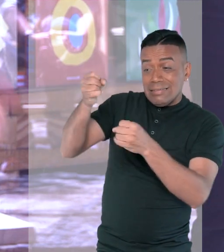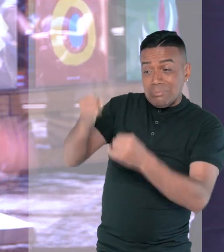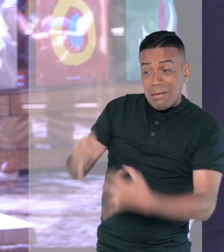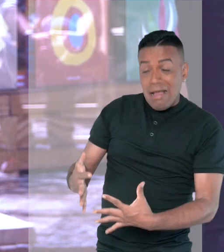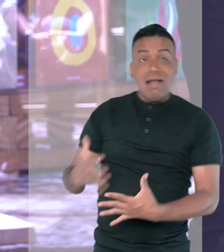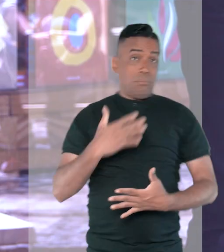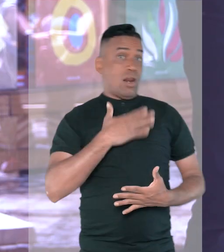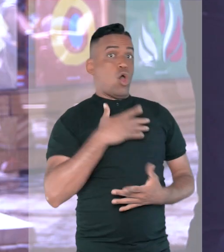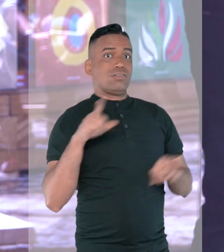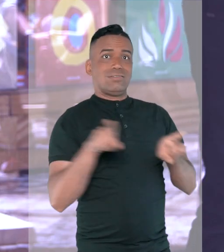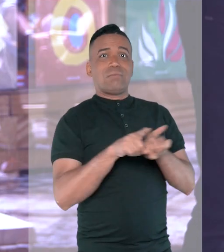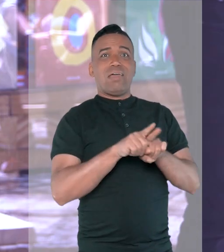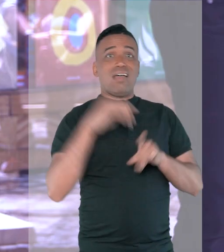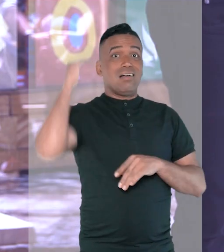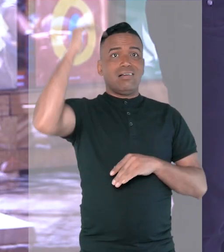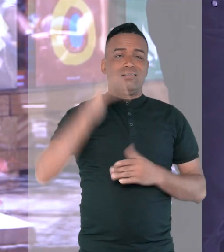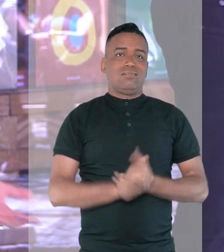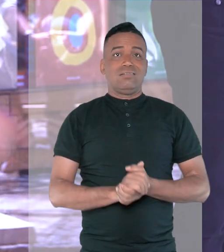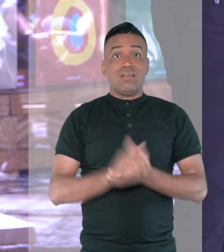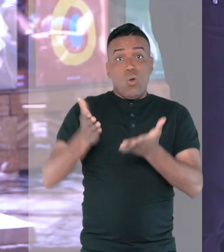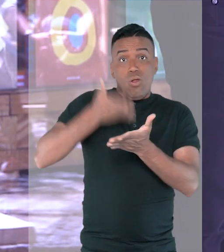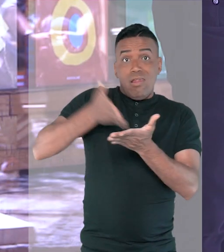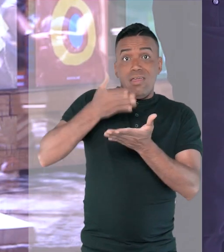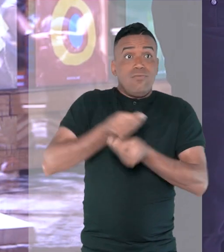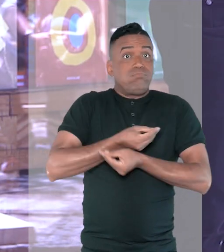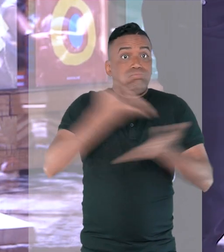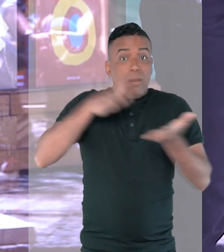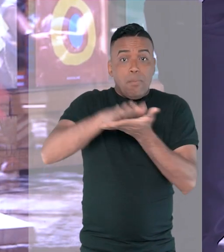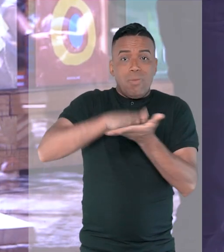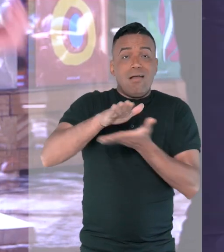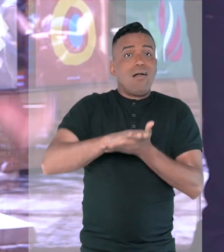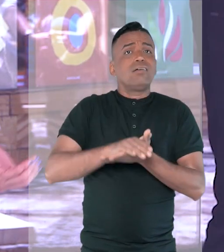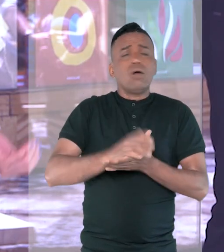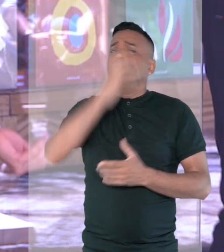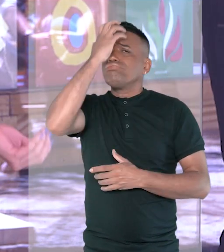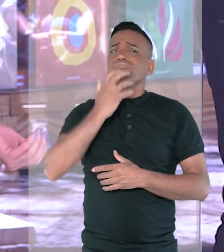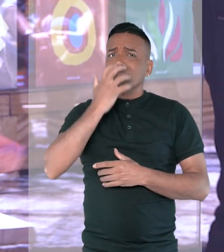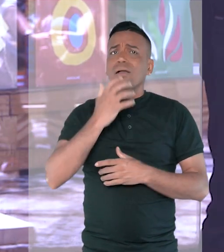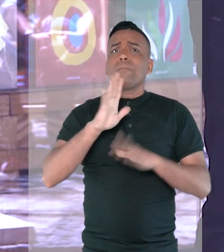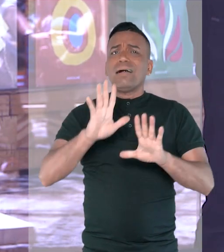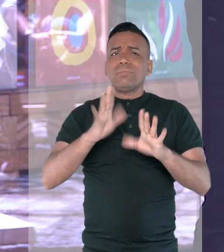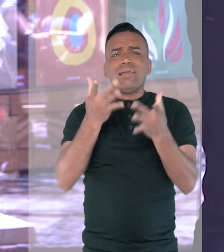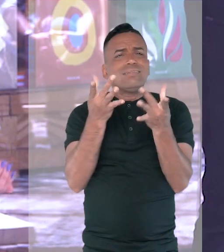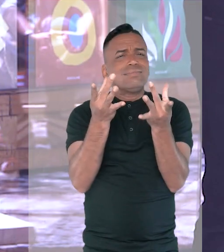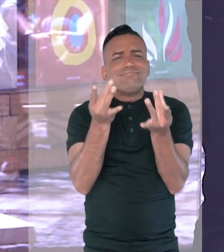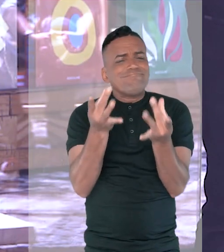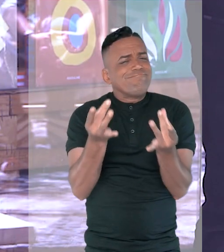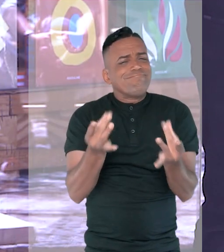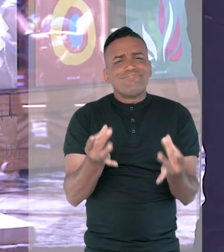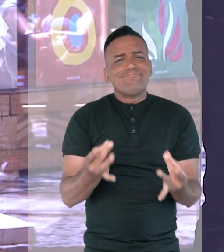coisas difíceis conosco. E quando eu trouxe esse livro ao mundo, eu queria trazer alguma coisa que fosse honesta, mas também